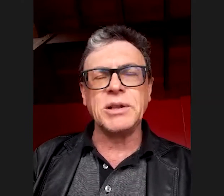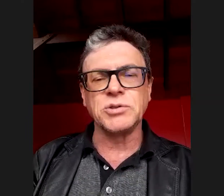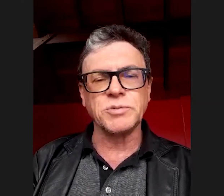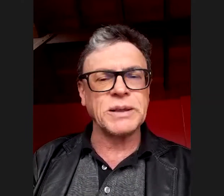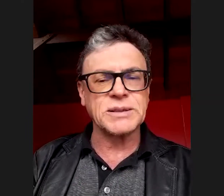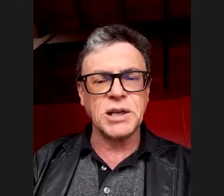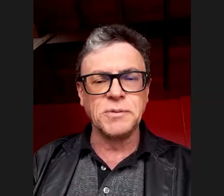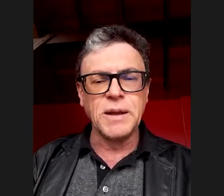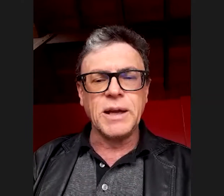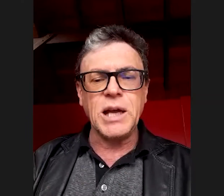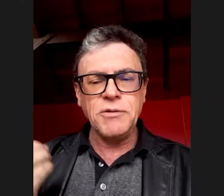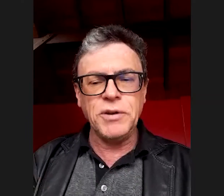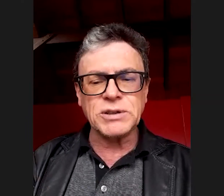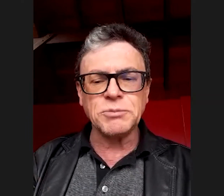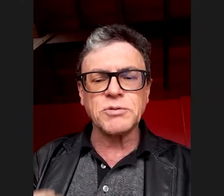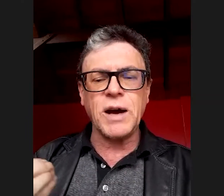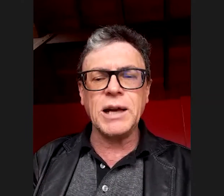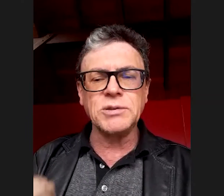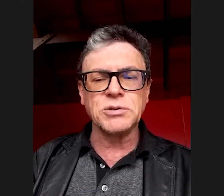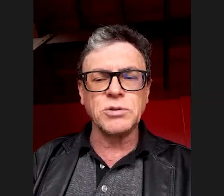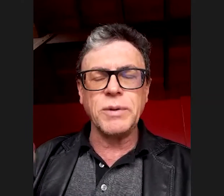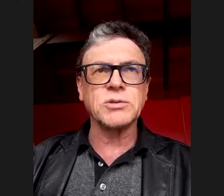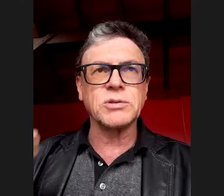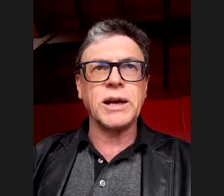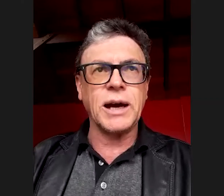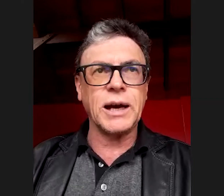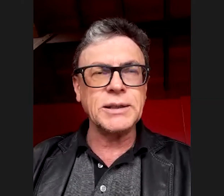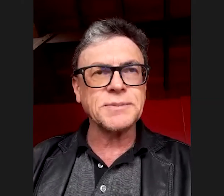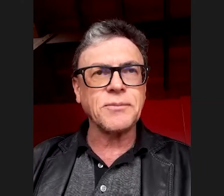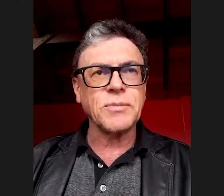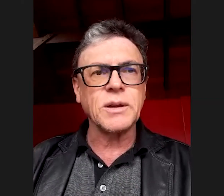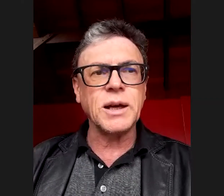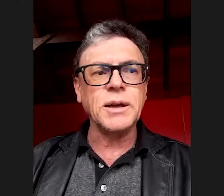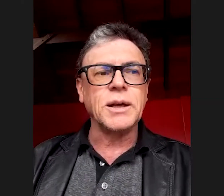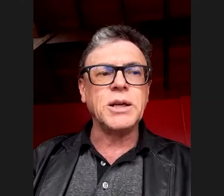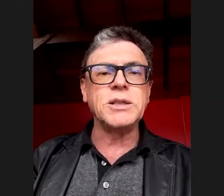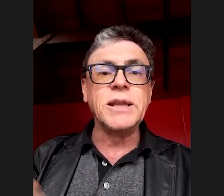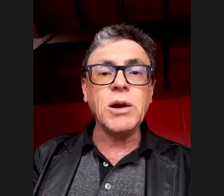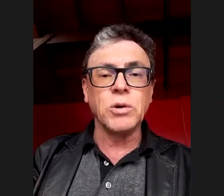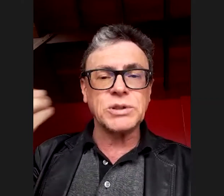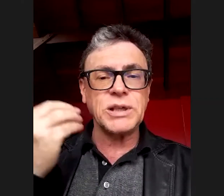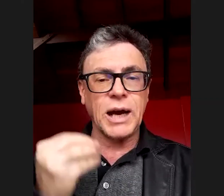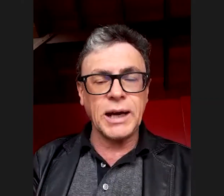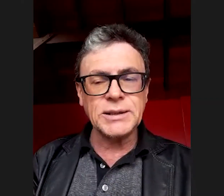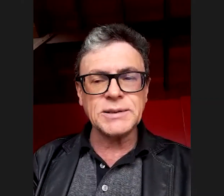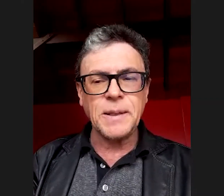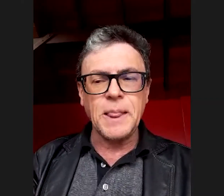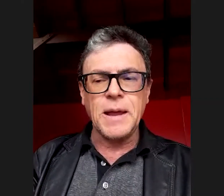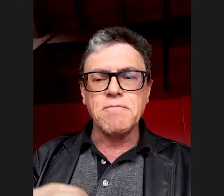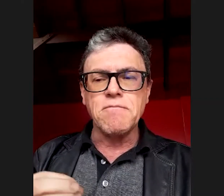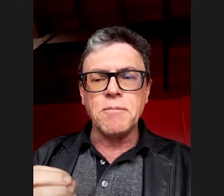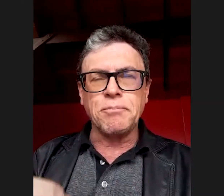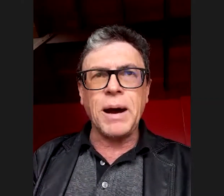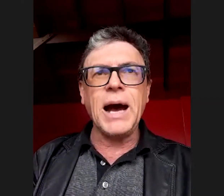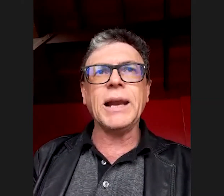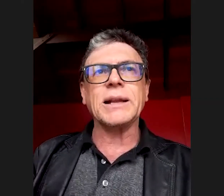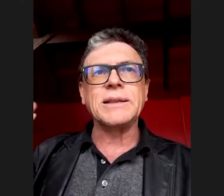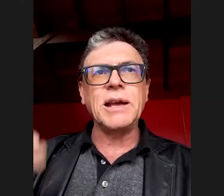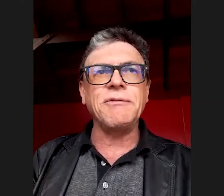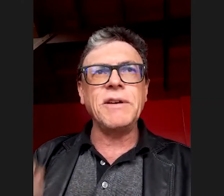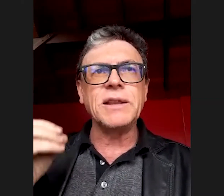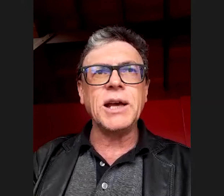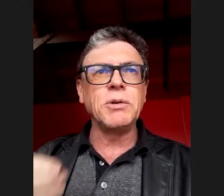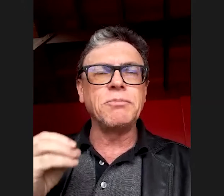e também de suspensão. Enfim, nós temos vários instrumentos legais, né, e negociais